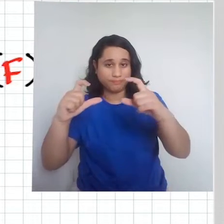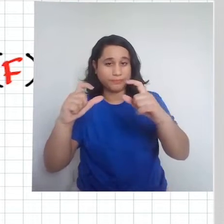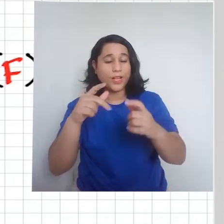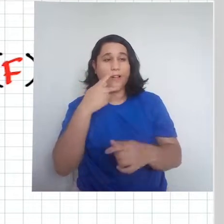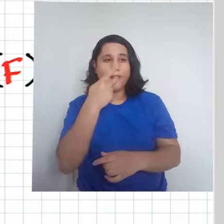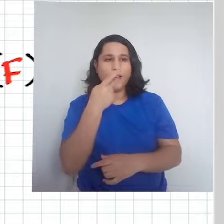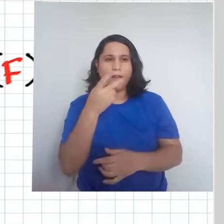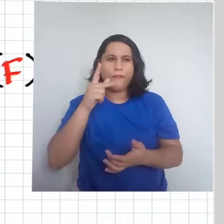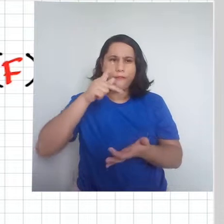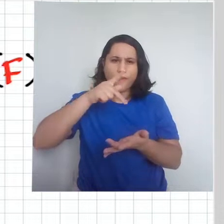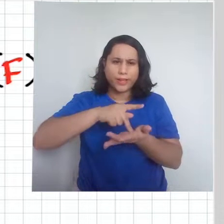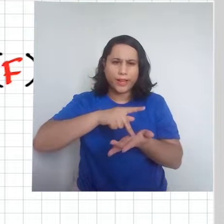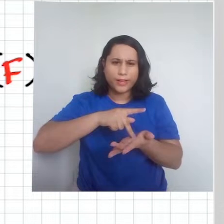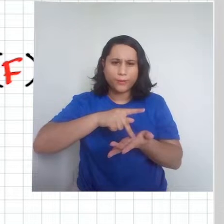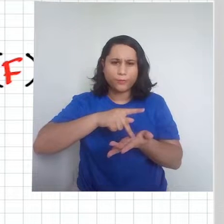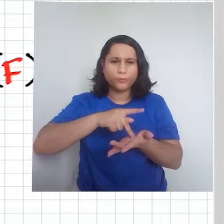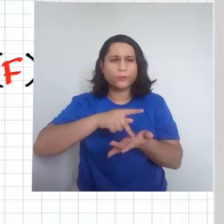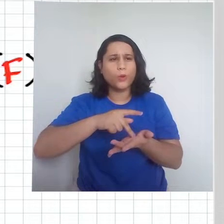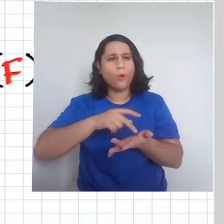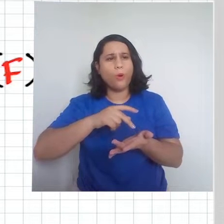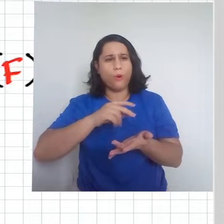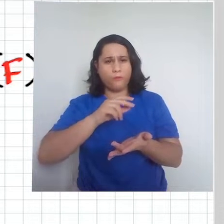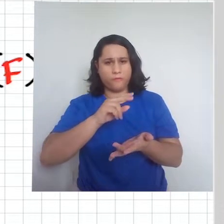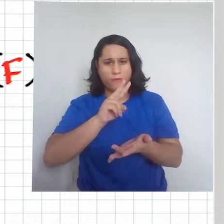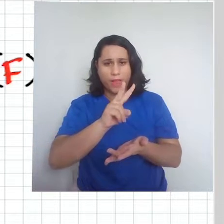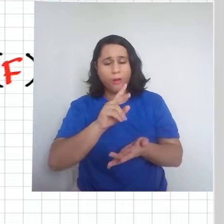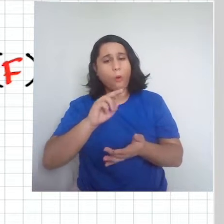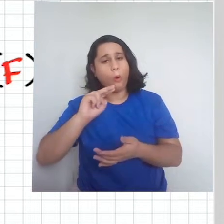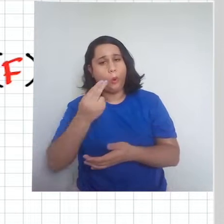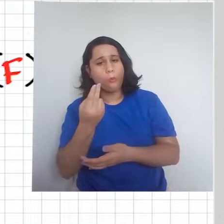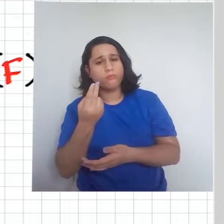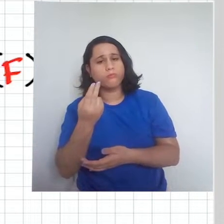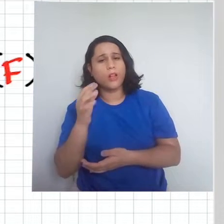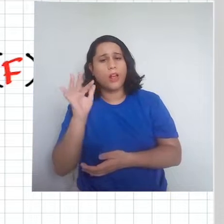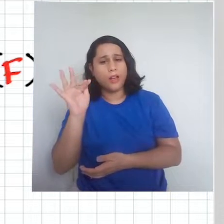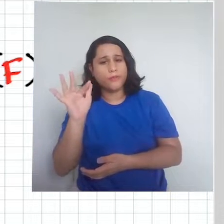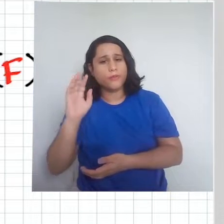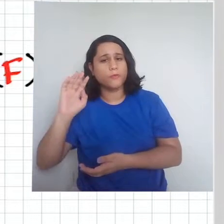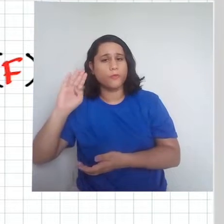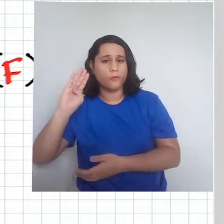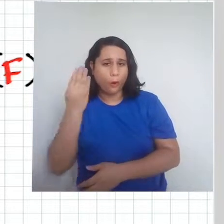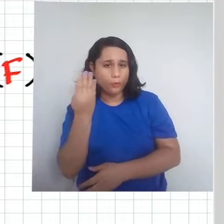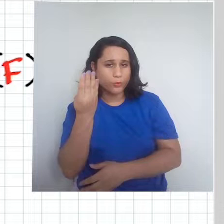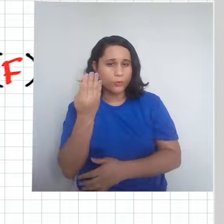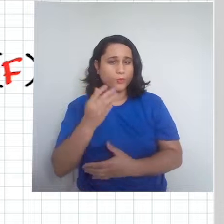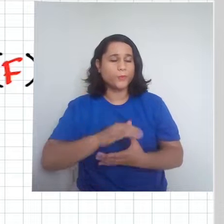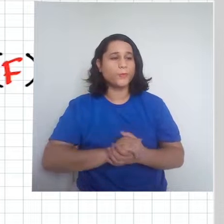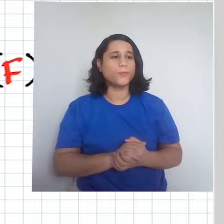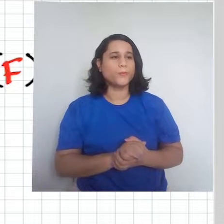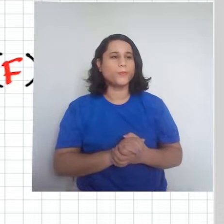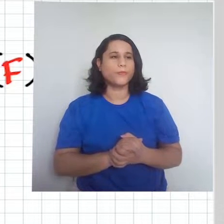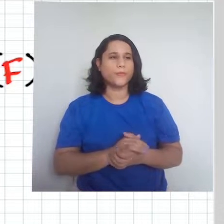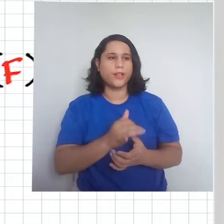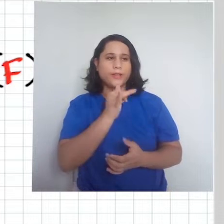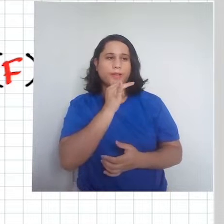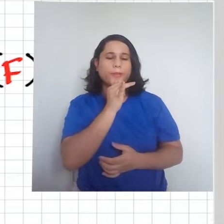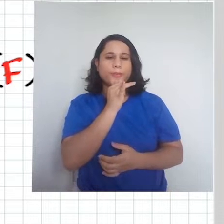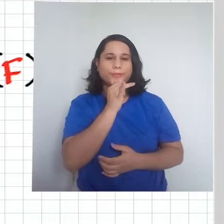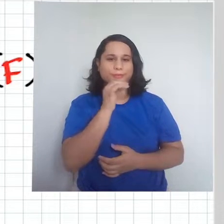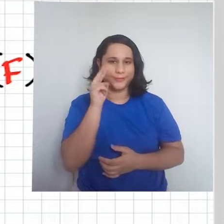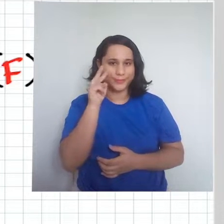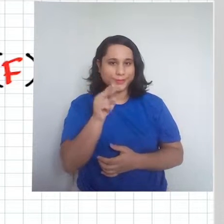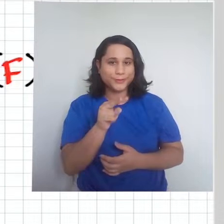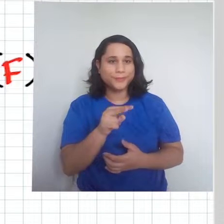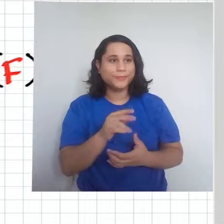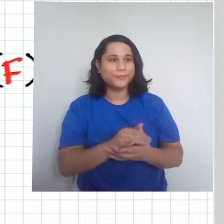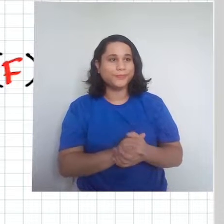ou falso. Tá bem? Vamos lá. O conjunto S é esse exatamente que você está vendo aí na tela. 1, 2, 3, 5